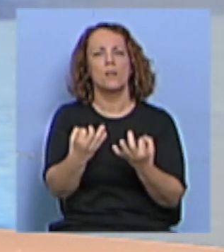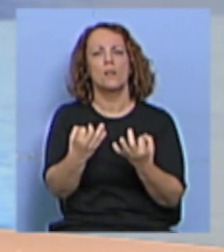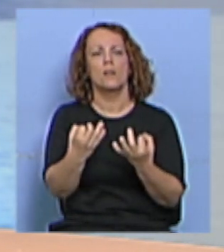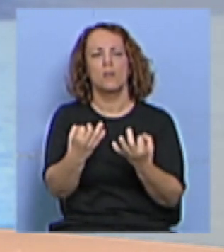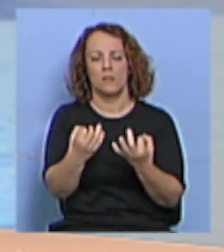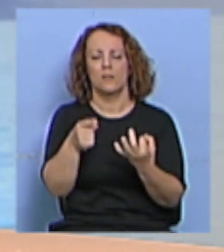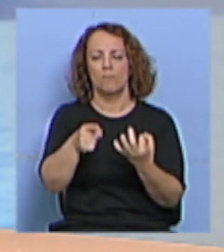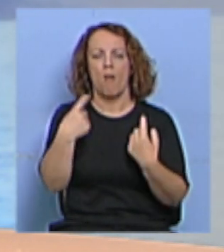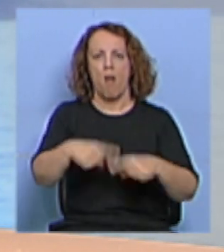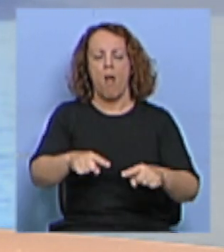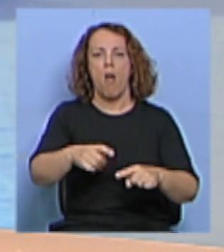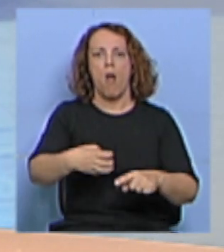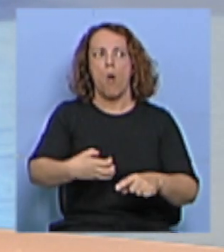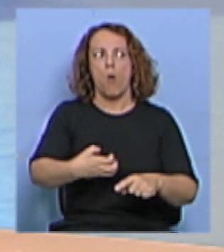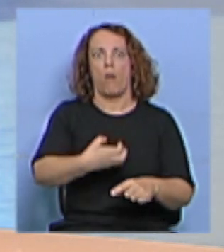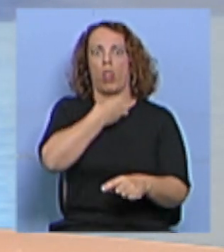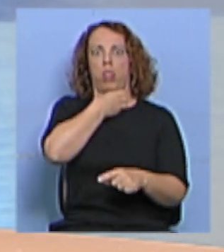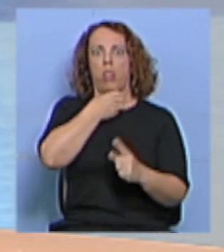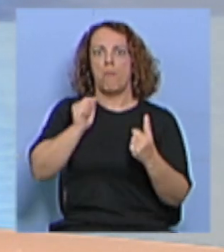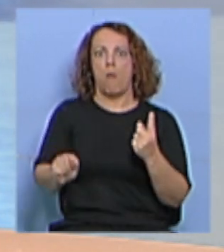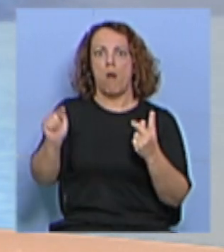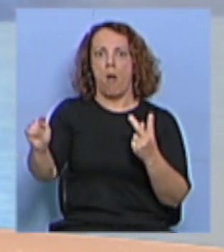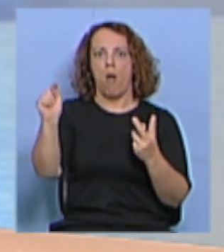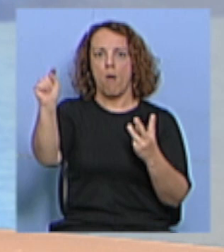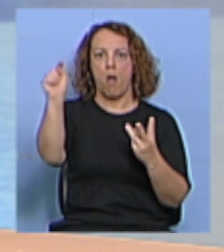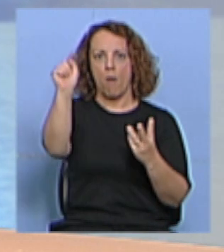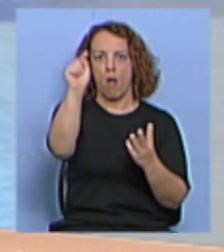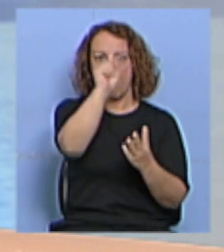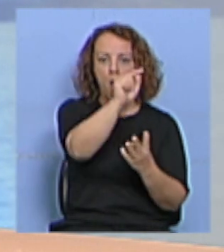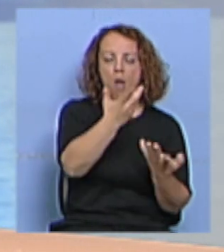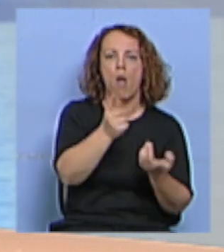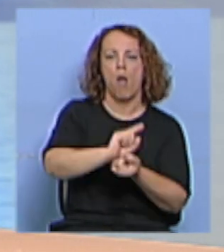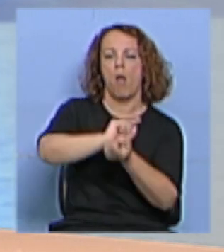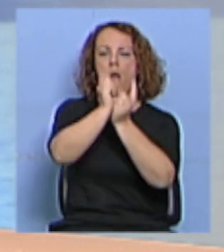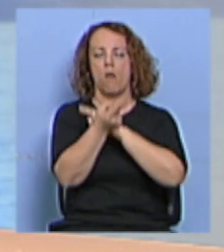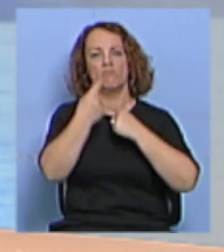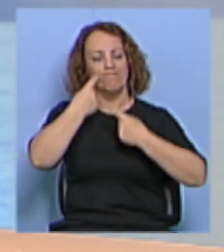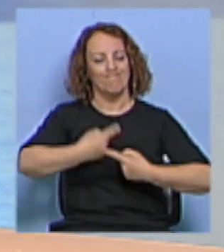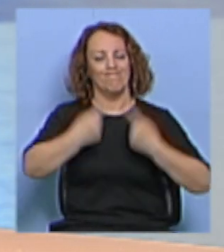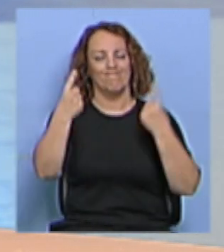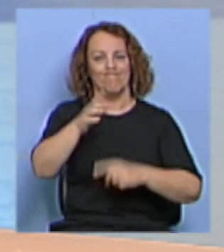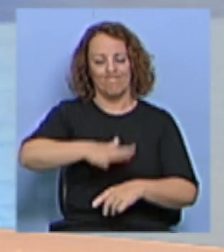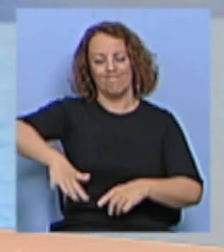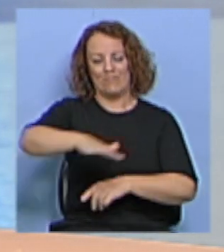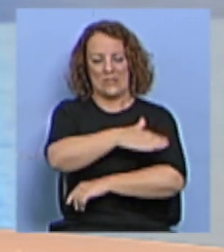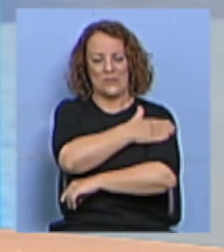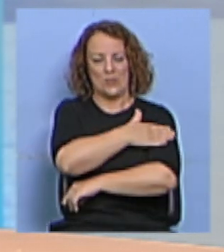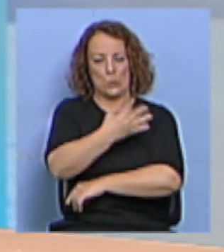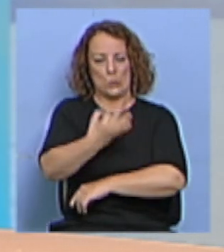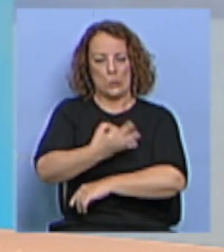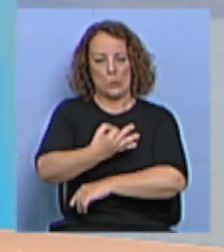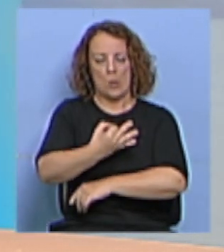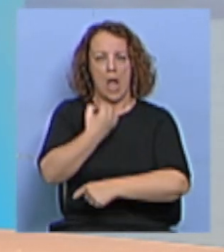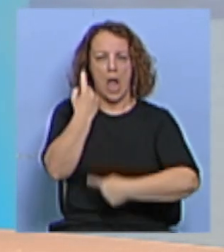dos colapsos que acontecem por todo o lado e da forma como eles expõem a fragilidade de quem até agora se